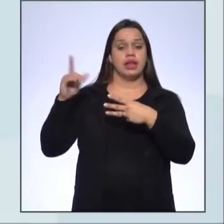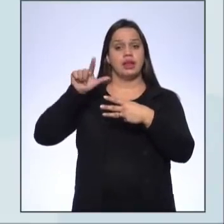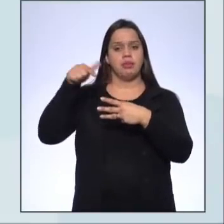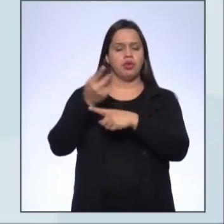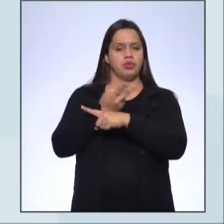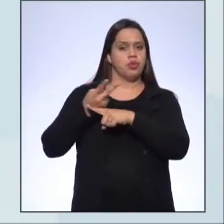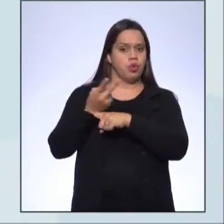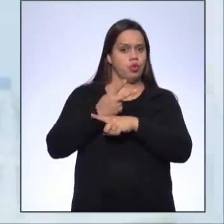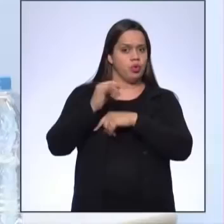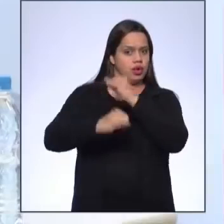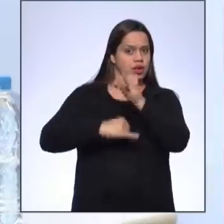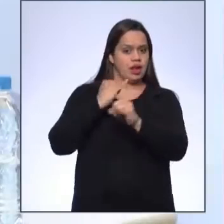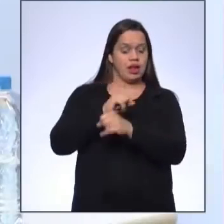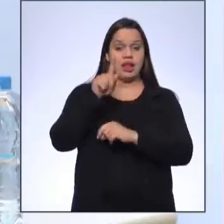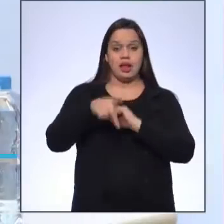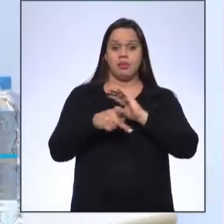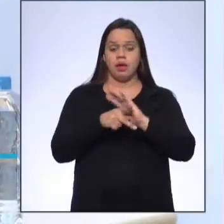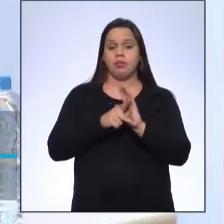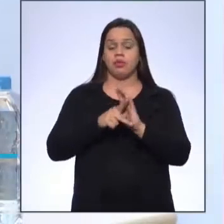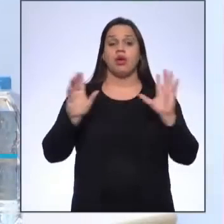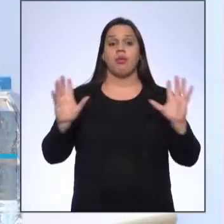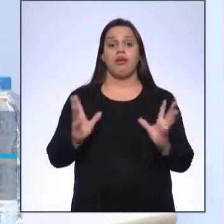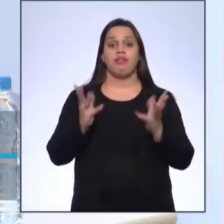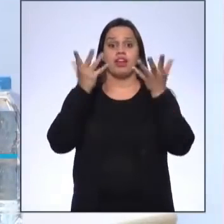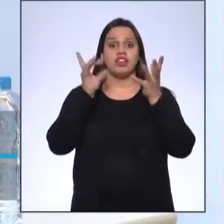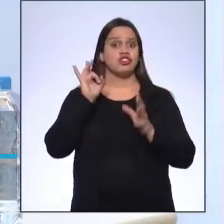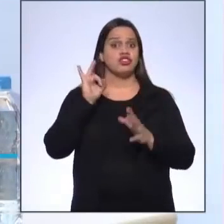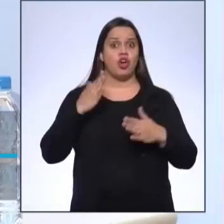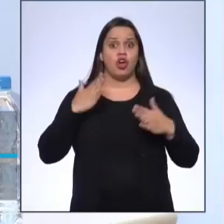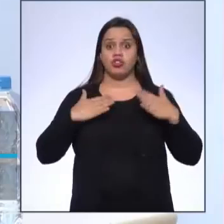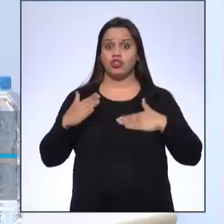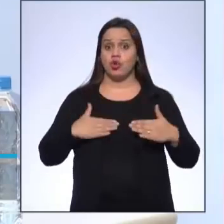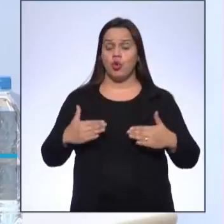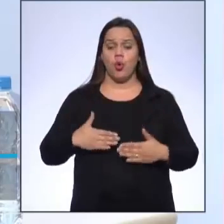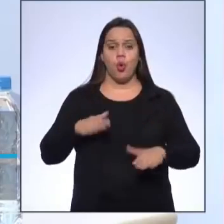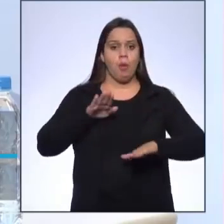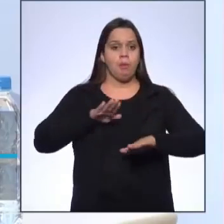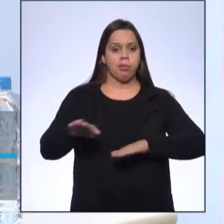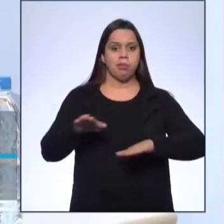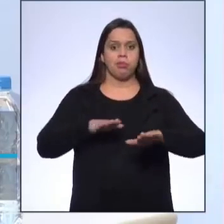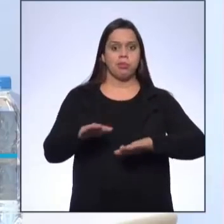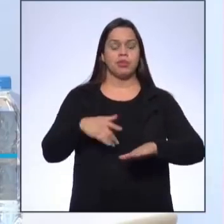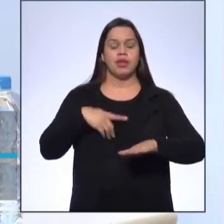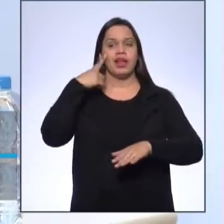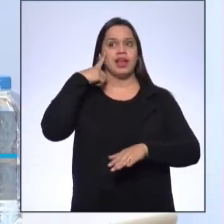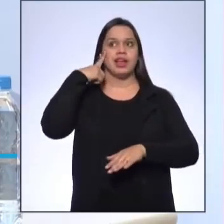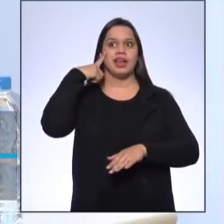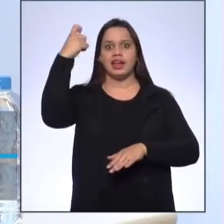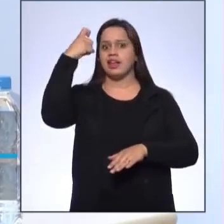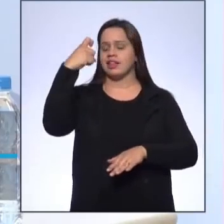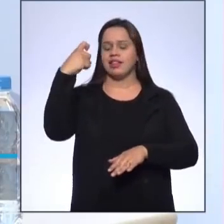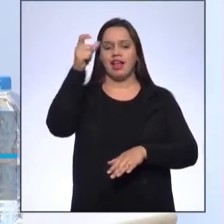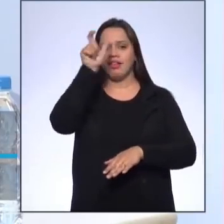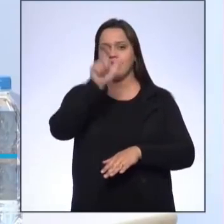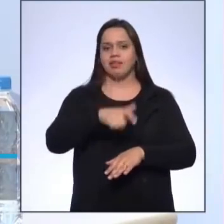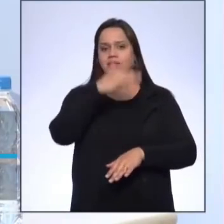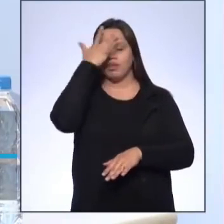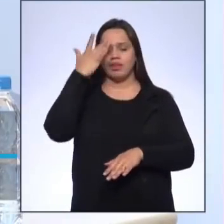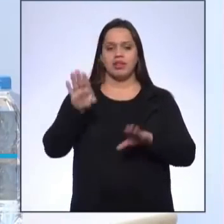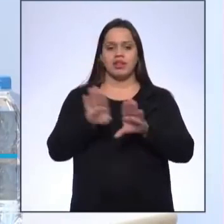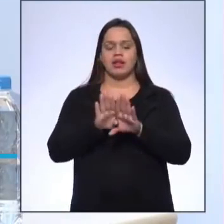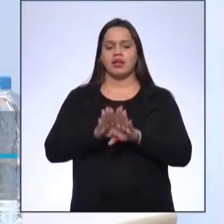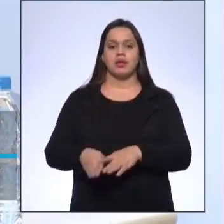um festival, pessoal, só de ritmos corporais. É incrível as ideias que as pessoas têm. E o Voca